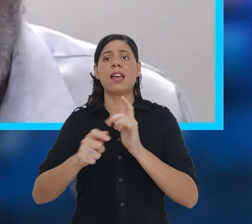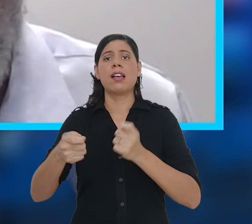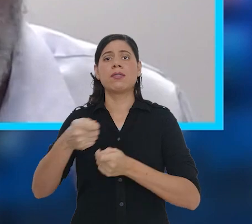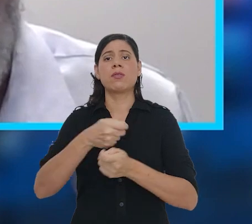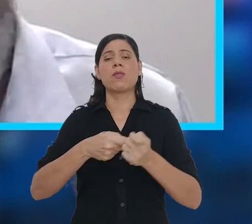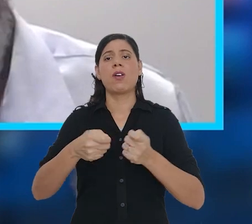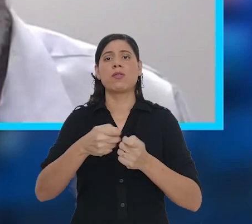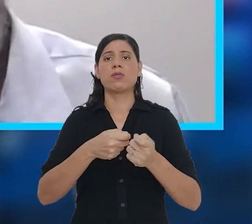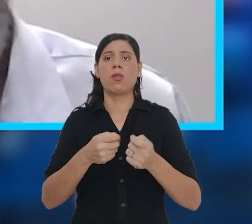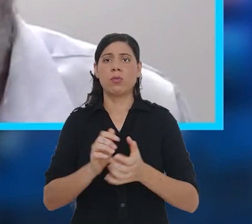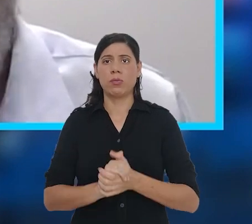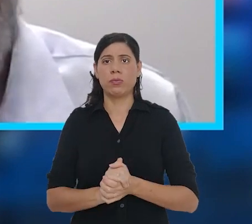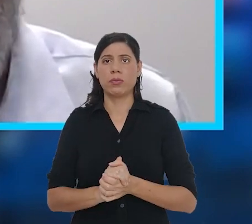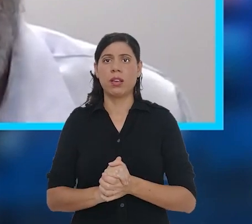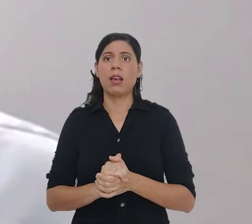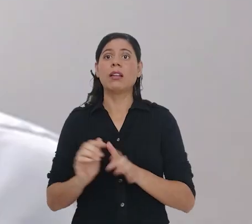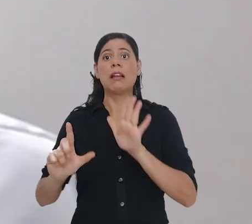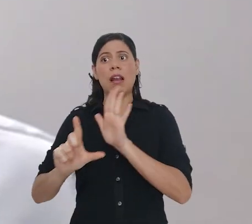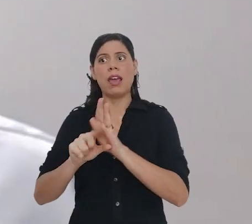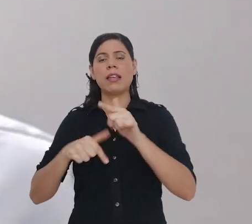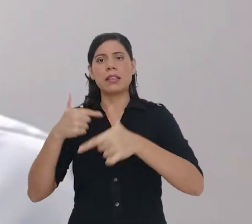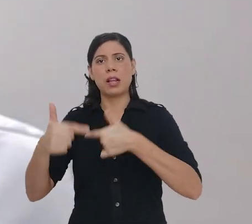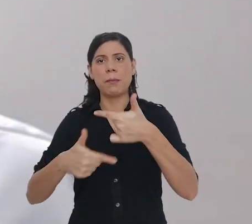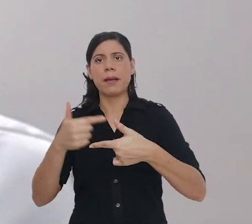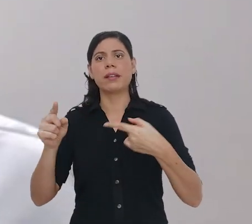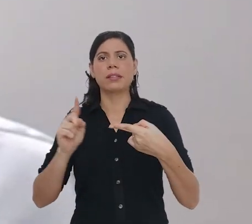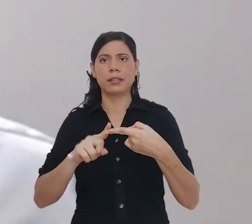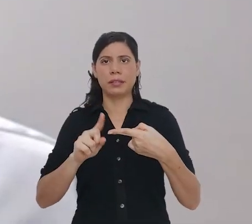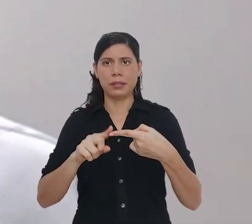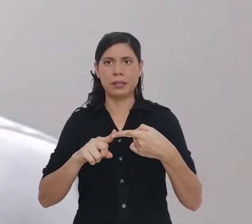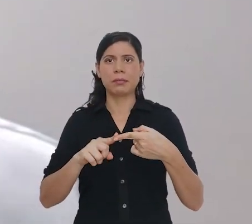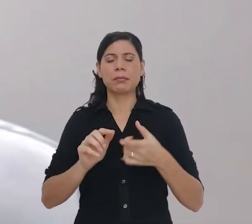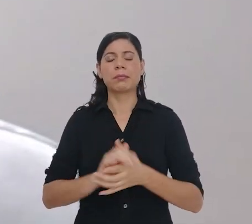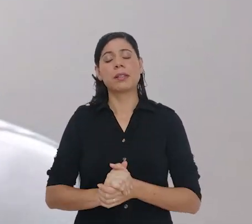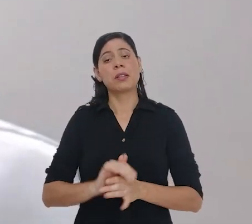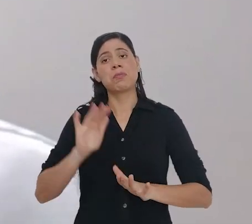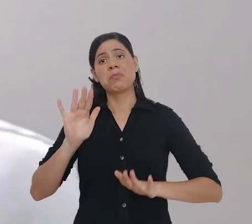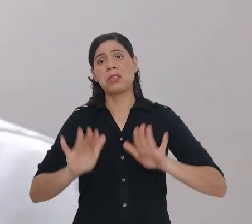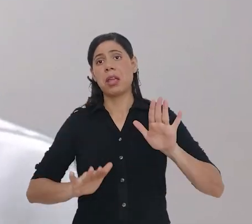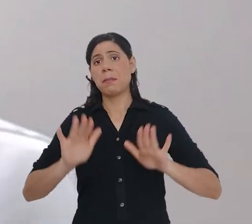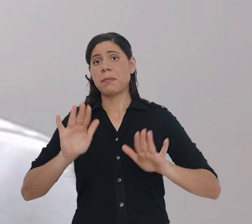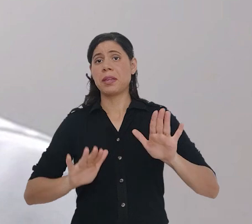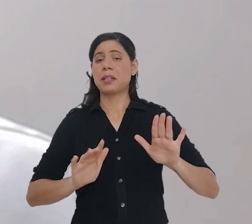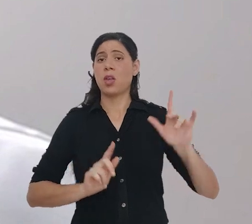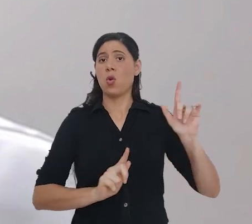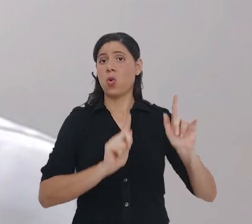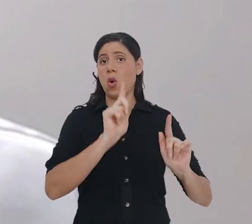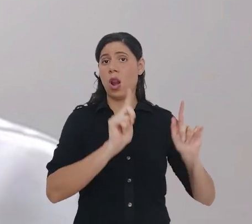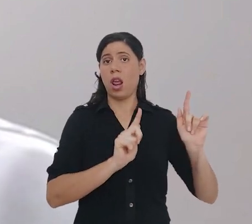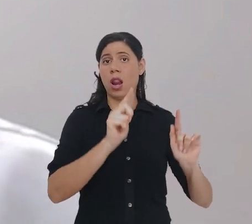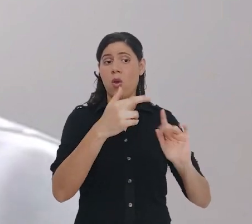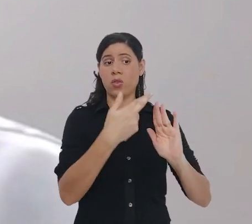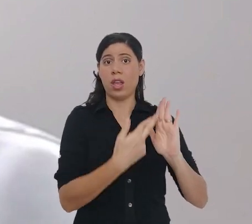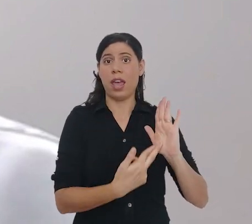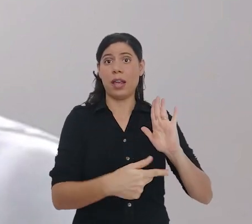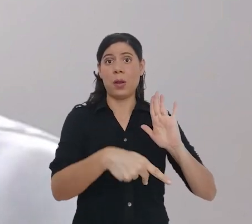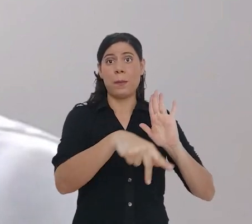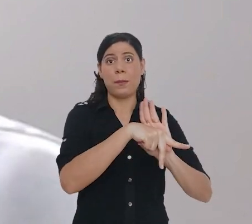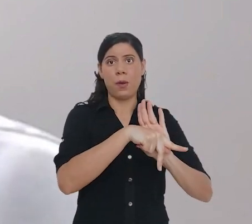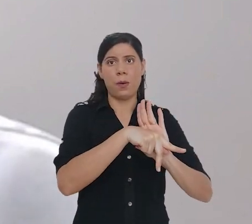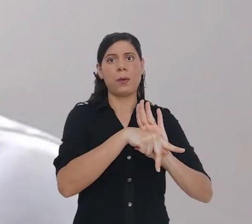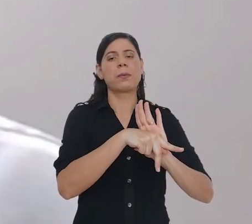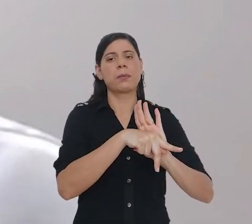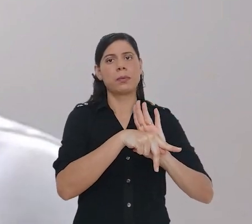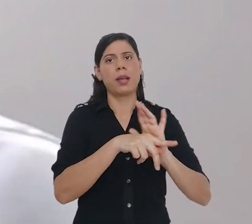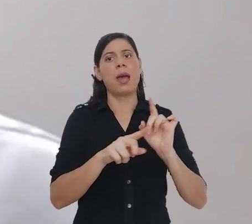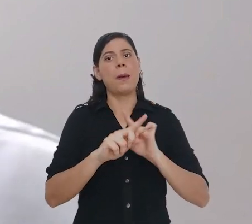imóveis que vão, ou na Lei Trabalhista, para imóveis que vão pela Justiça do Trabalho. Então, dependendo do leilão, são regras específicas para